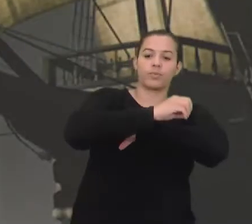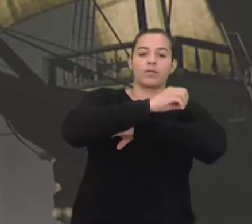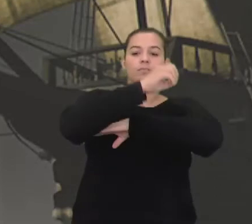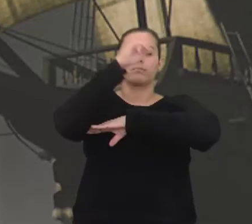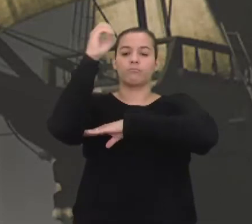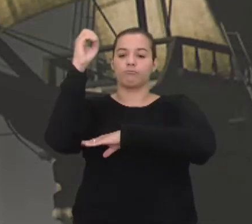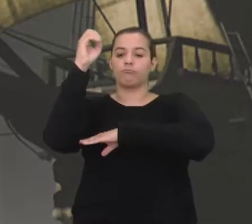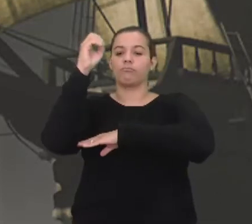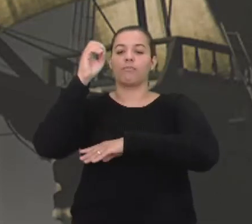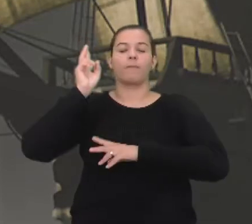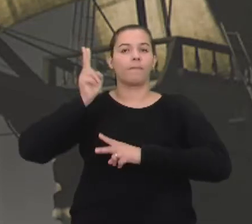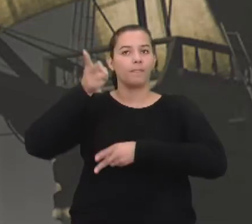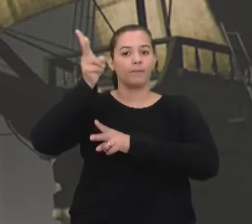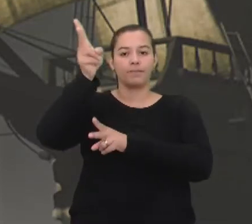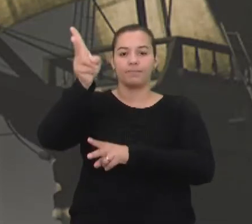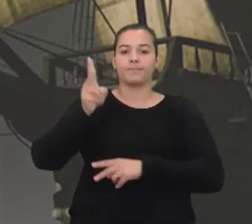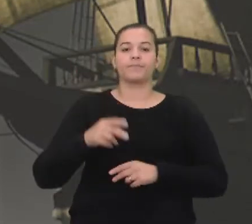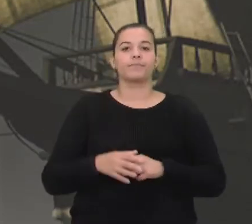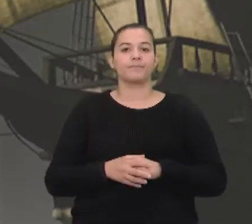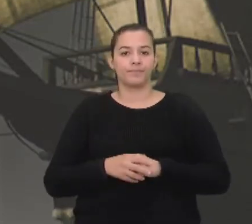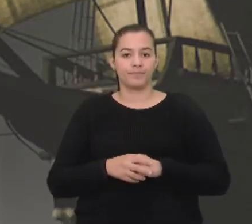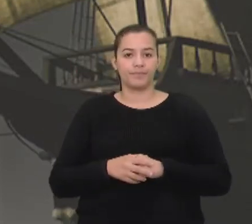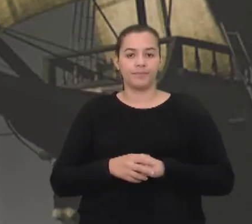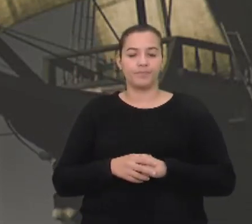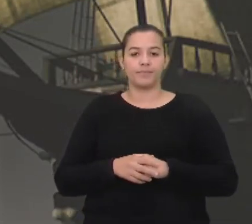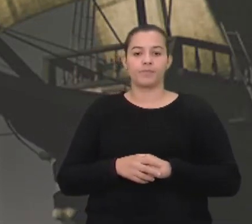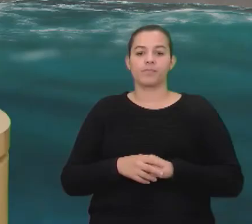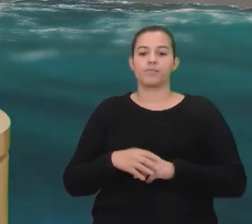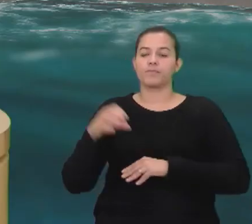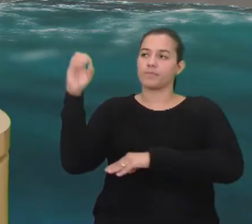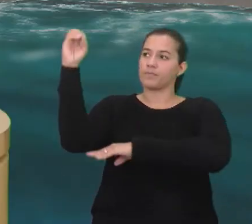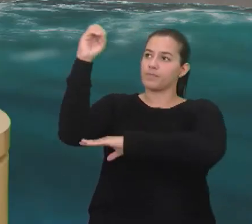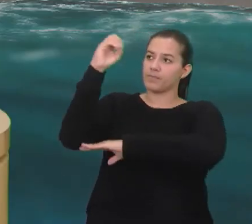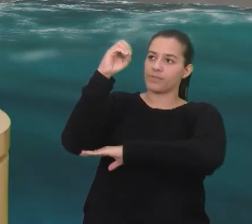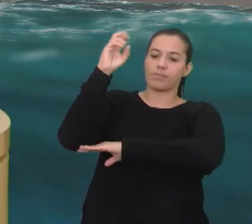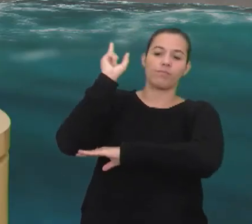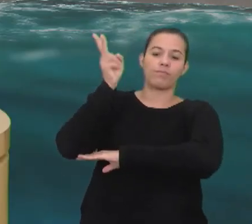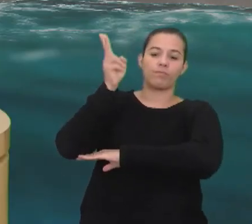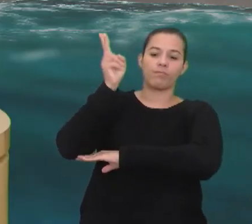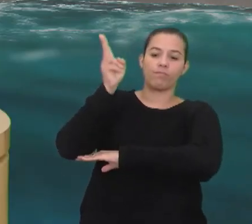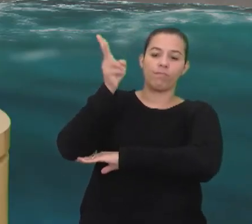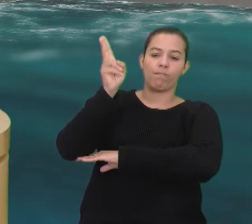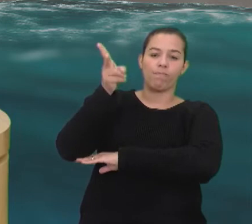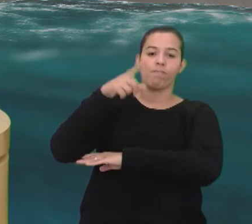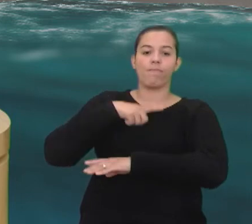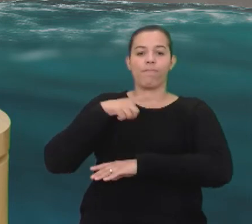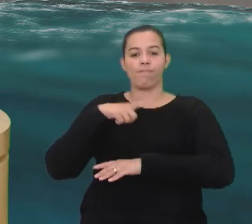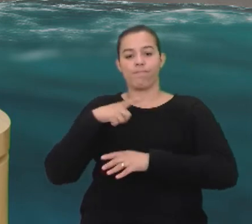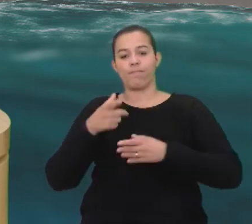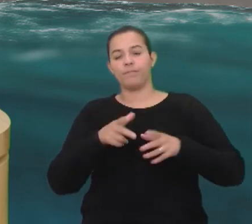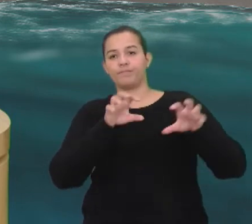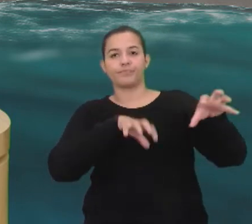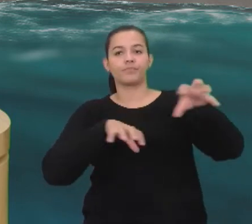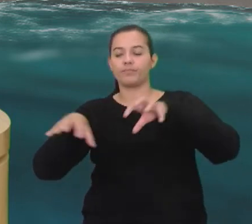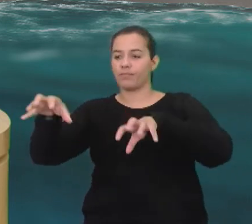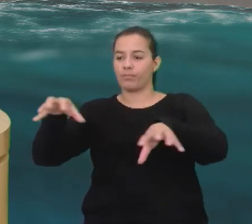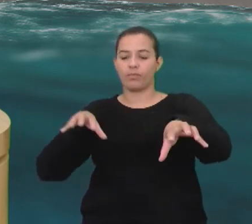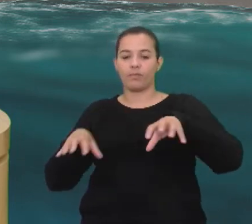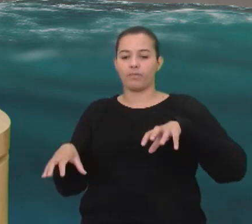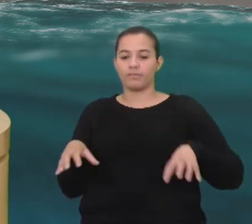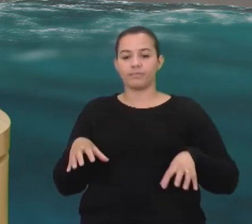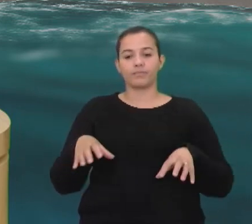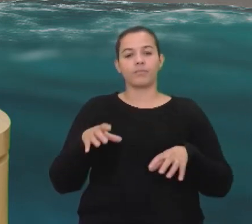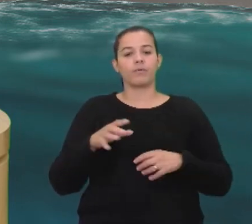sempre em alguma localidade o sol ia estar lá a pino, porque afinal de contas eles tinham colônias em várias localidades ao redor do